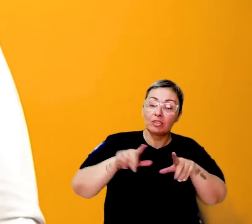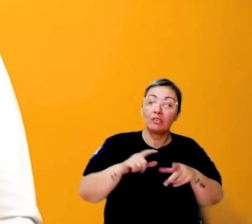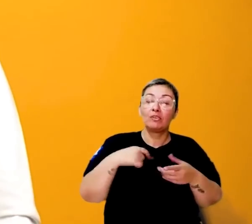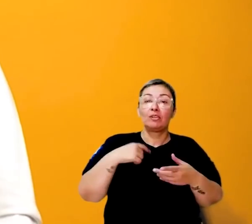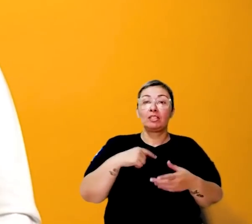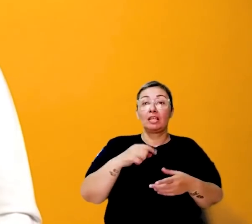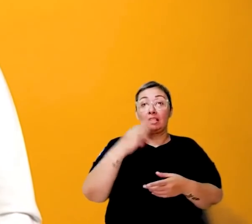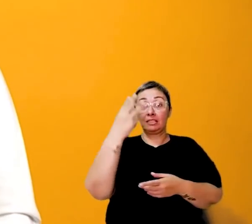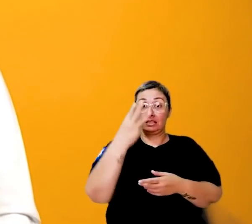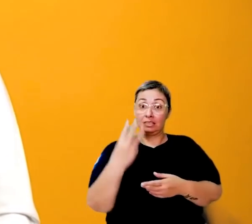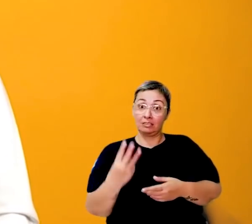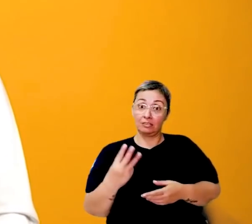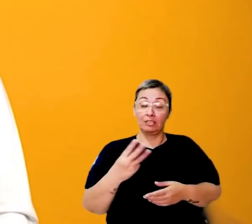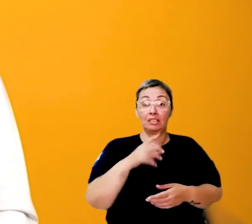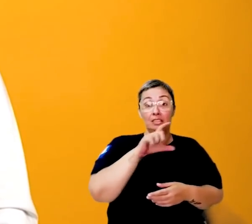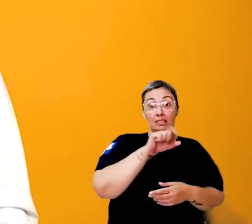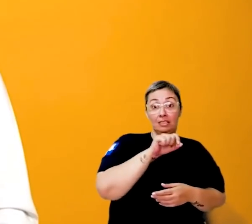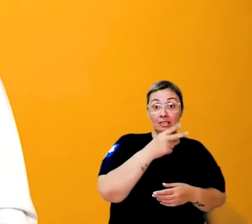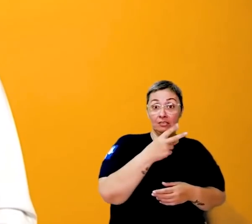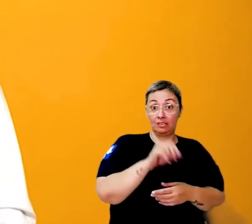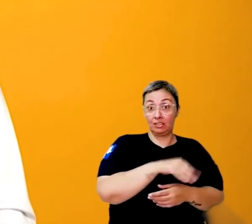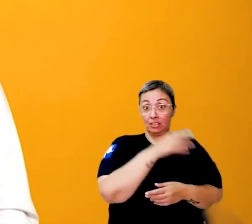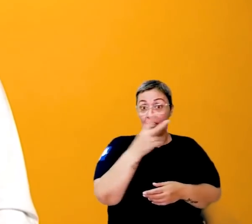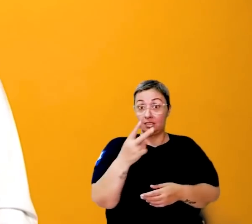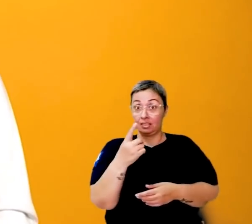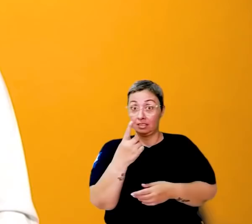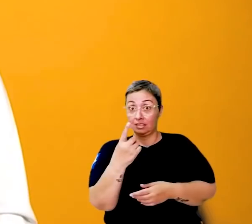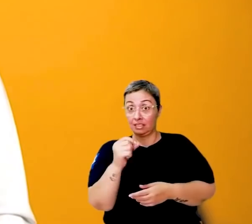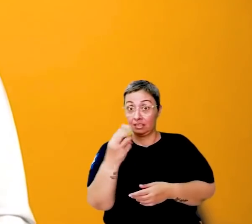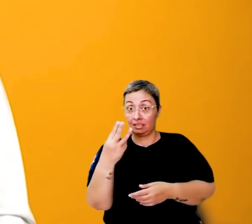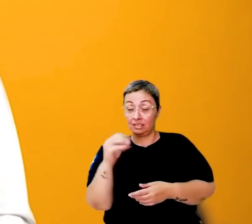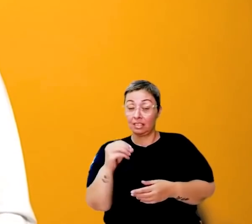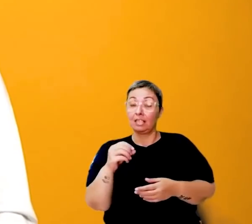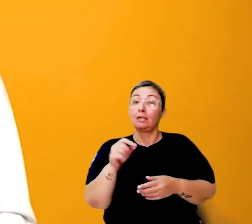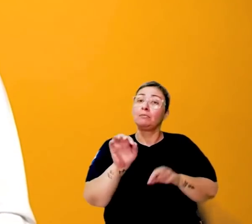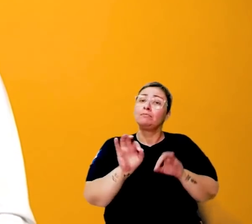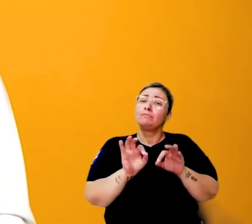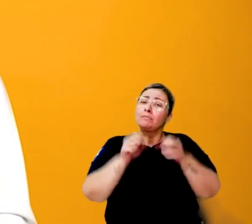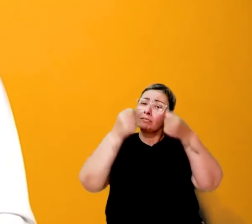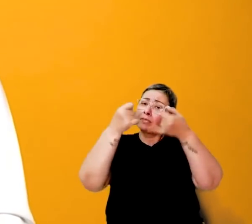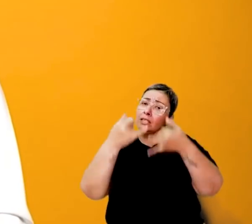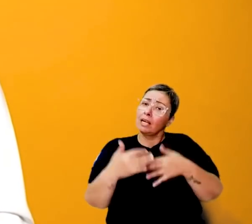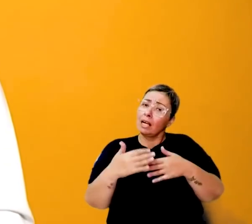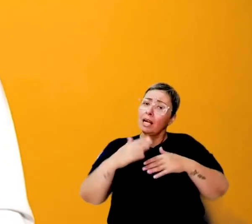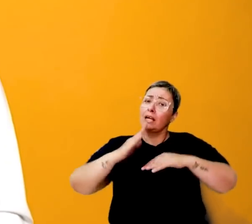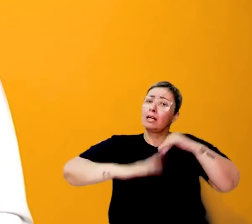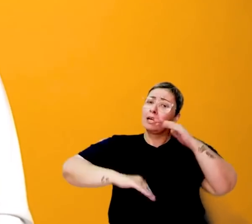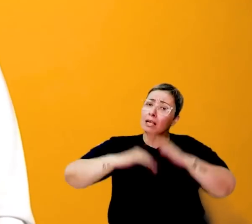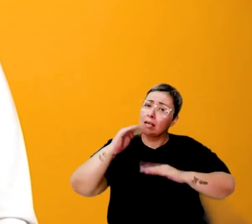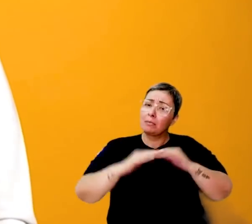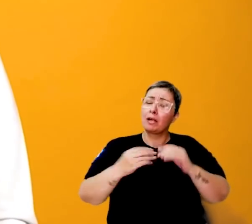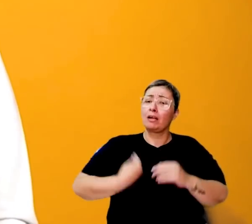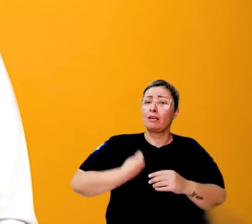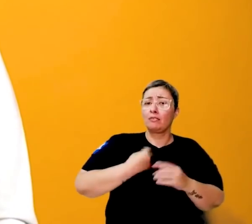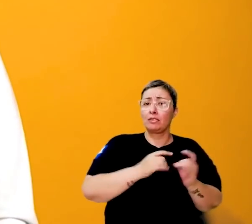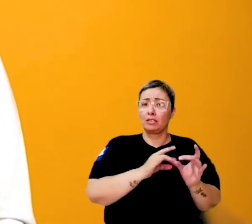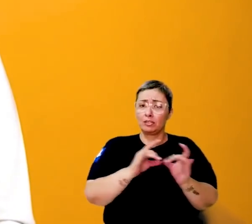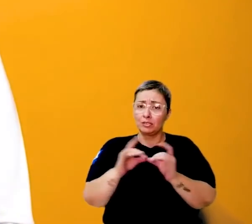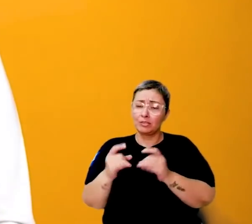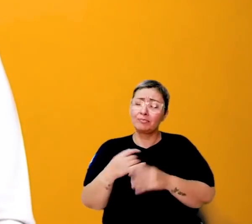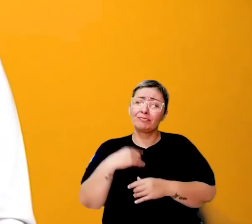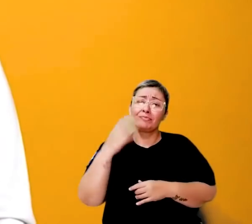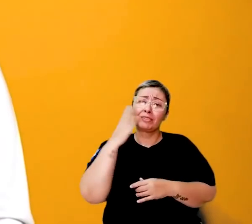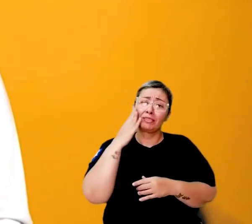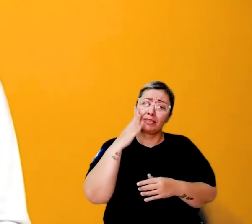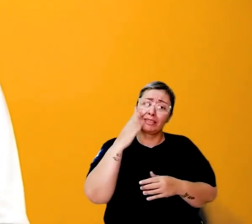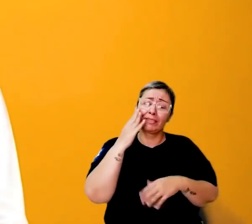das 10h20 às 10h30, para falarmos sobre as atividades de vida diária. Eu sei que nós estamos